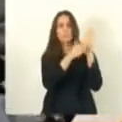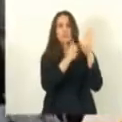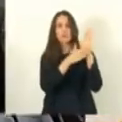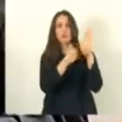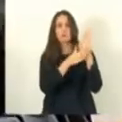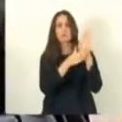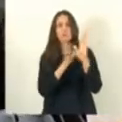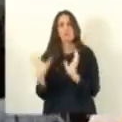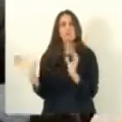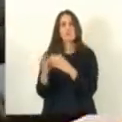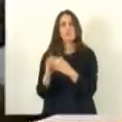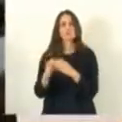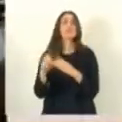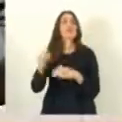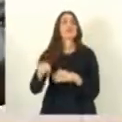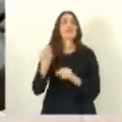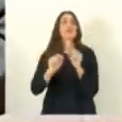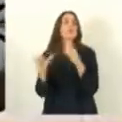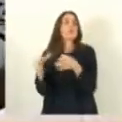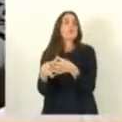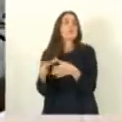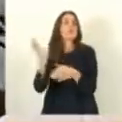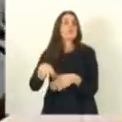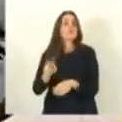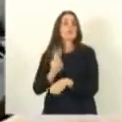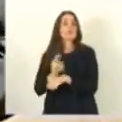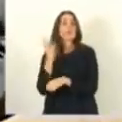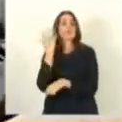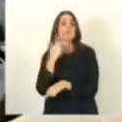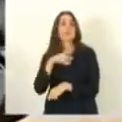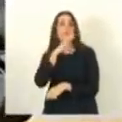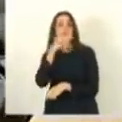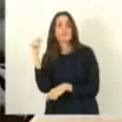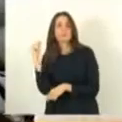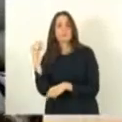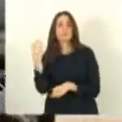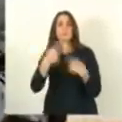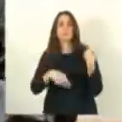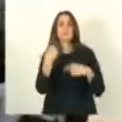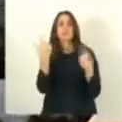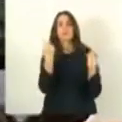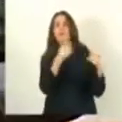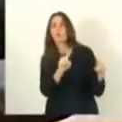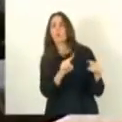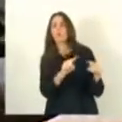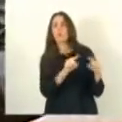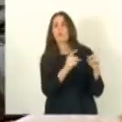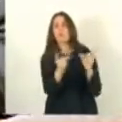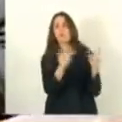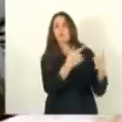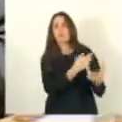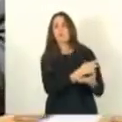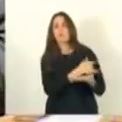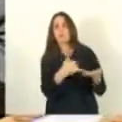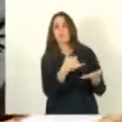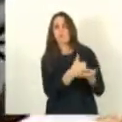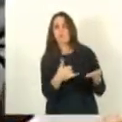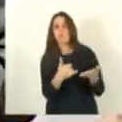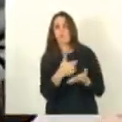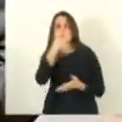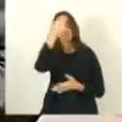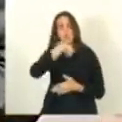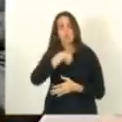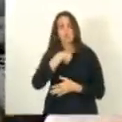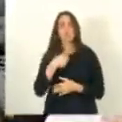Criança, Adolescentes e Políticas sobre Drogas. Eu agradeço aqui em nome do meu vice-presidente, capitão Assunção, em nome também dos membros efetivos,